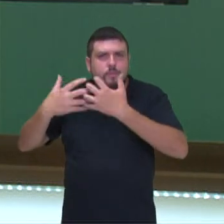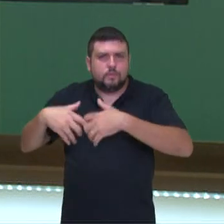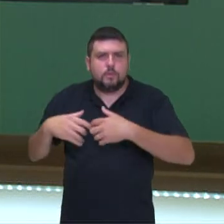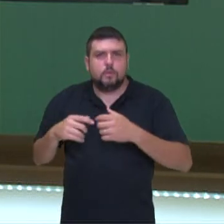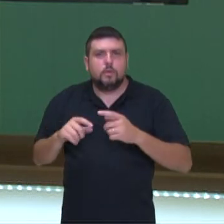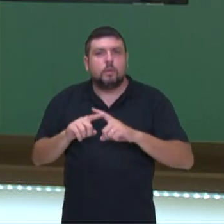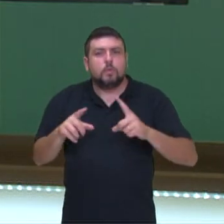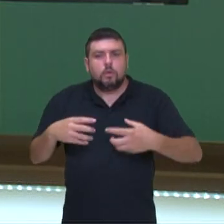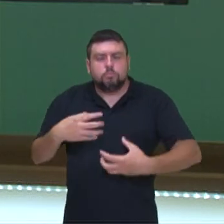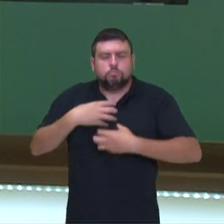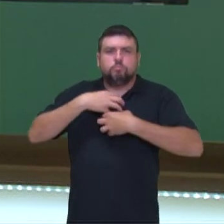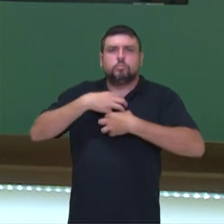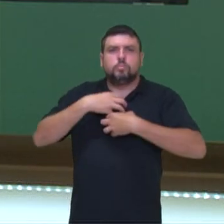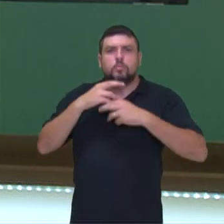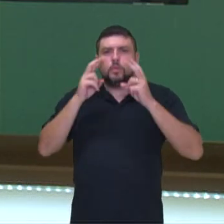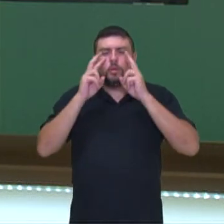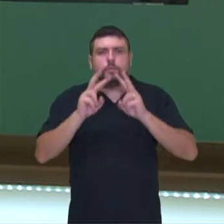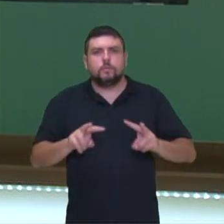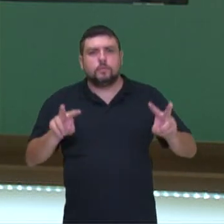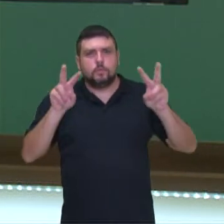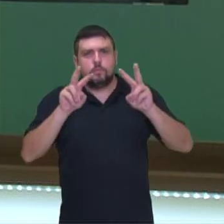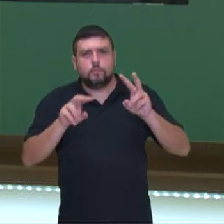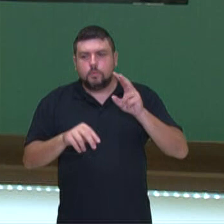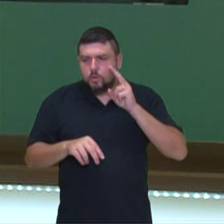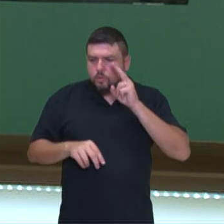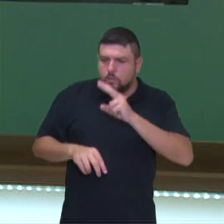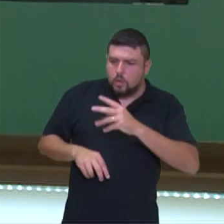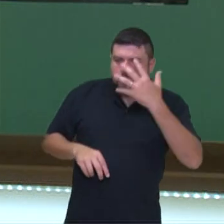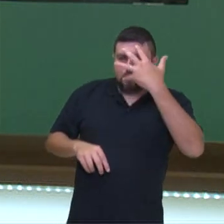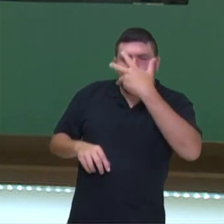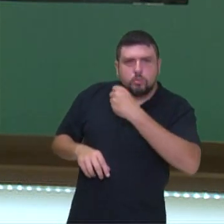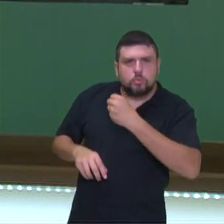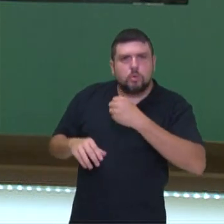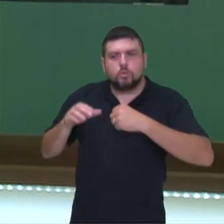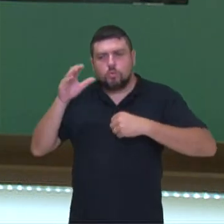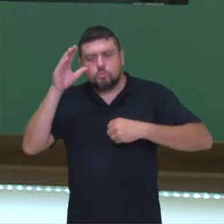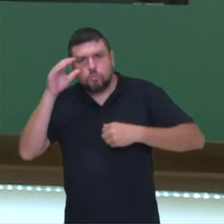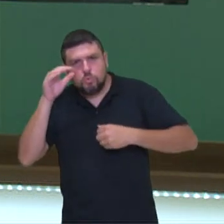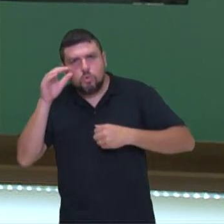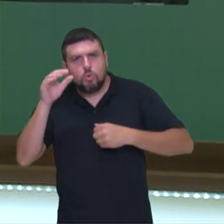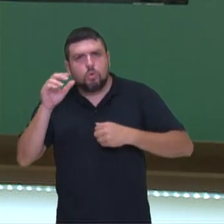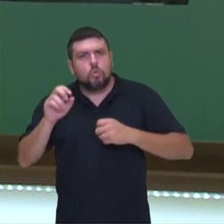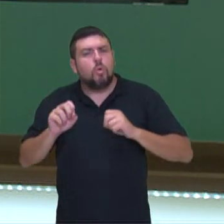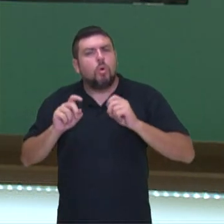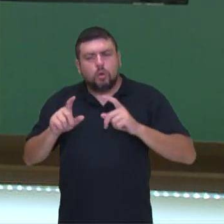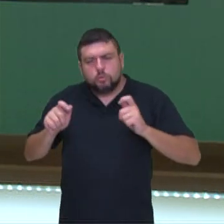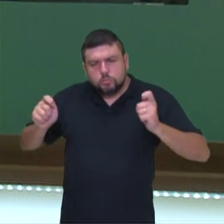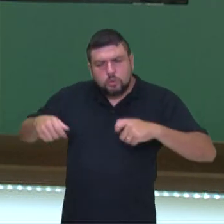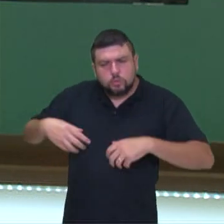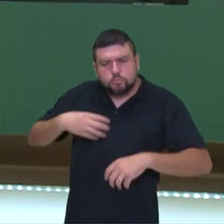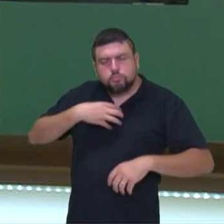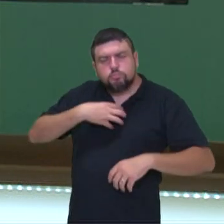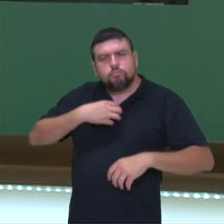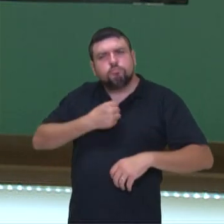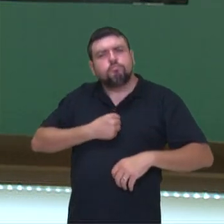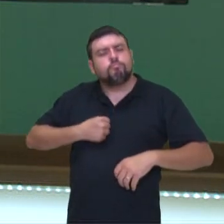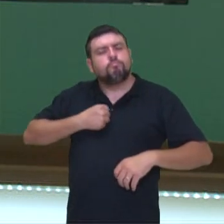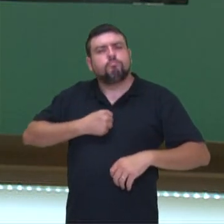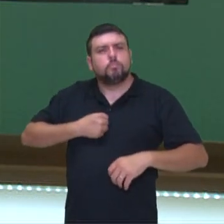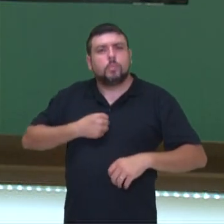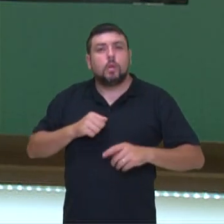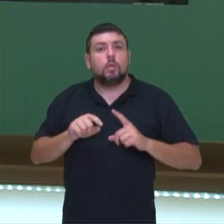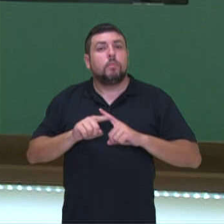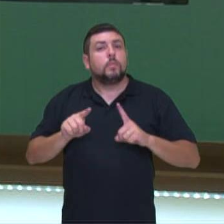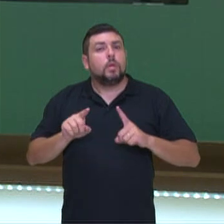impacta visualmente, tu acha bonito, tu acha curioso, causa até uma certa nostalgia, né? Mas é só